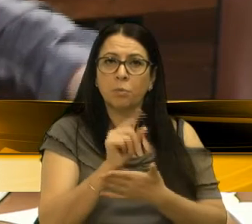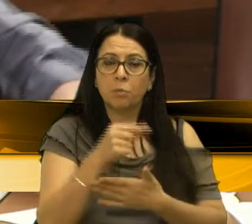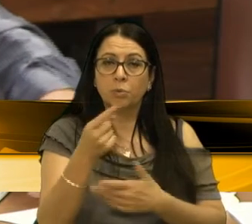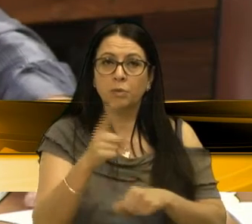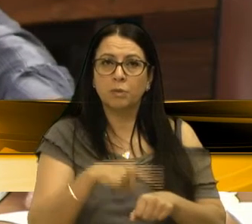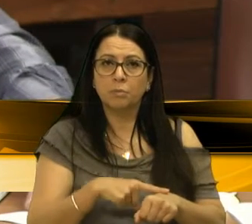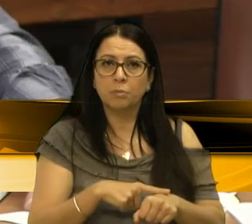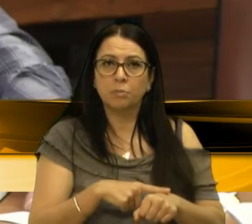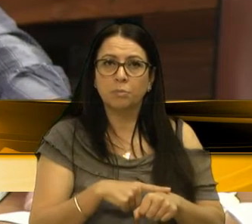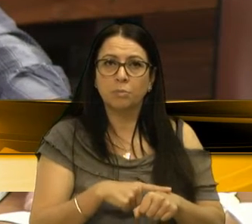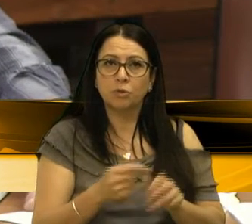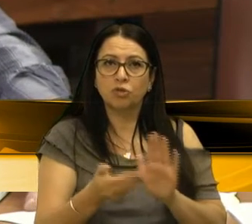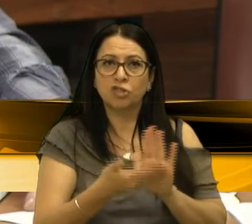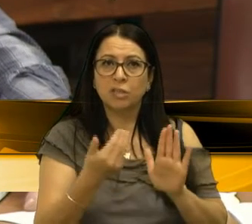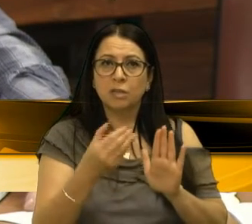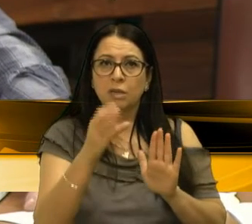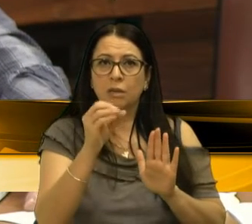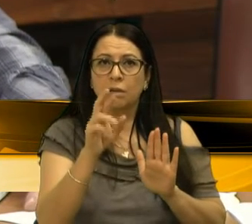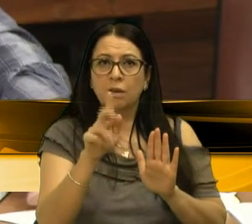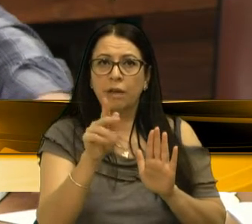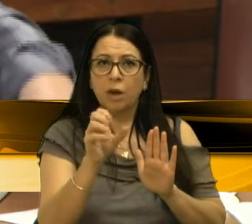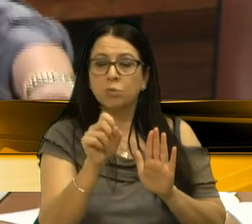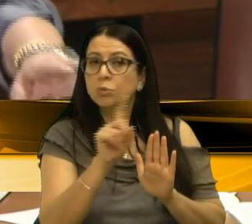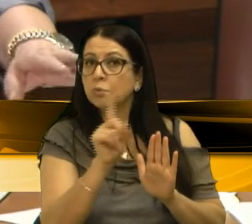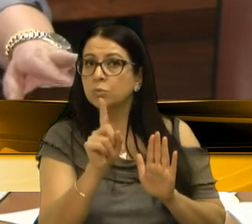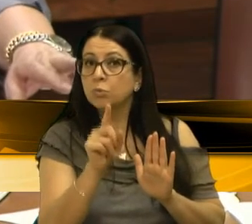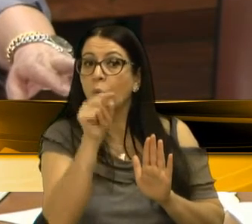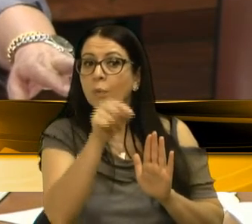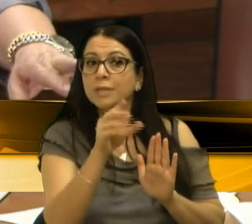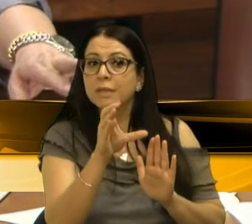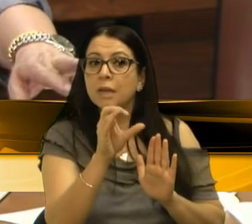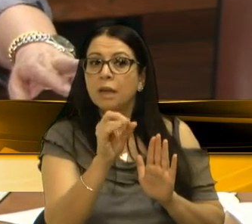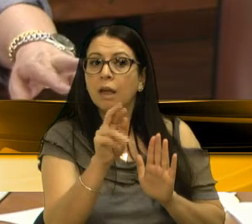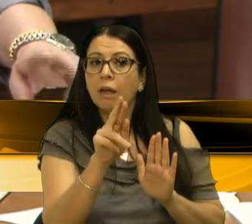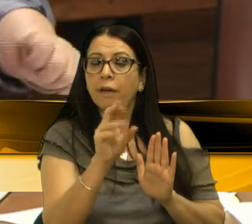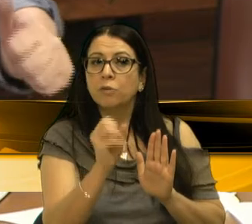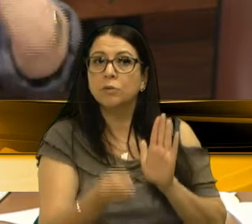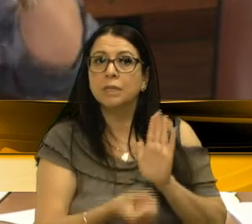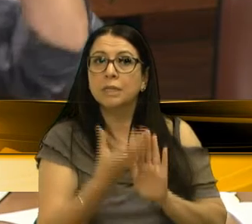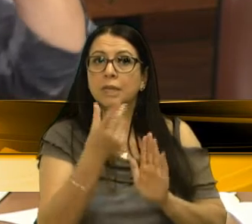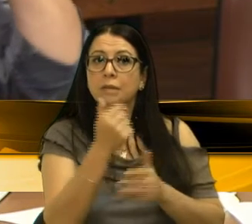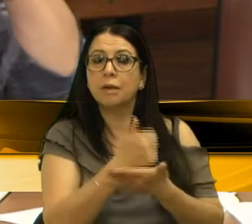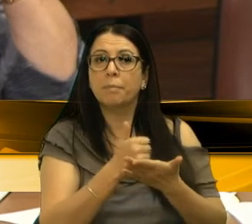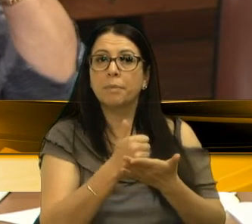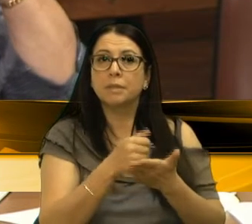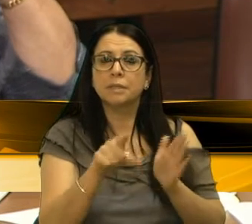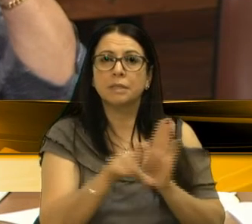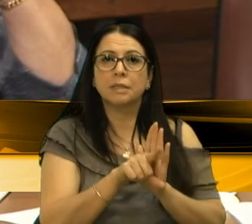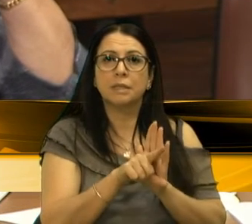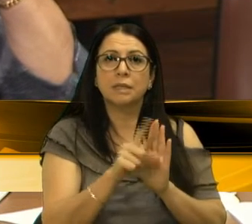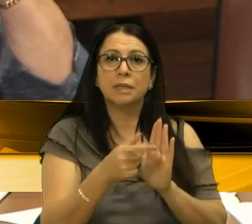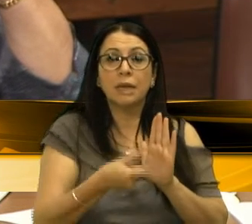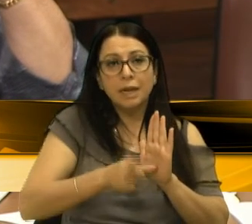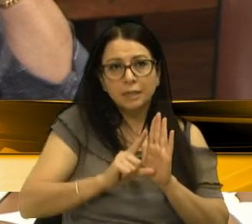recentemente, excluindo alguns cargos? Ou esses cargos estão sendo criados com base na lei de diretrizes anterior?